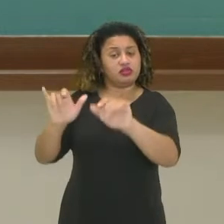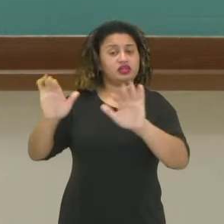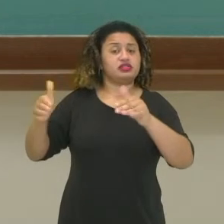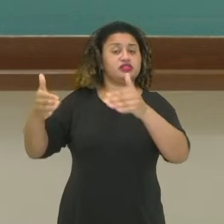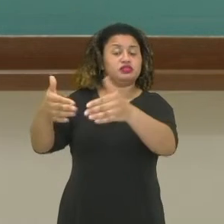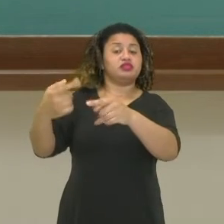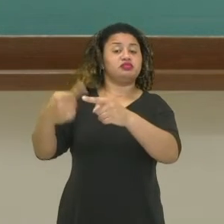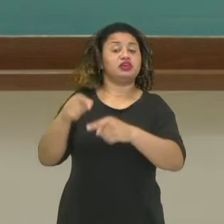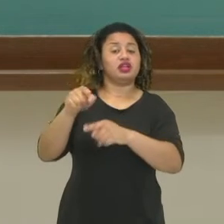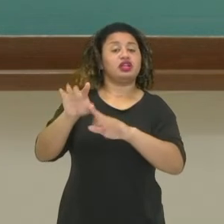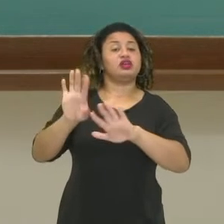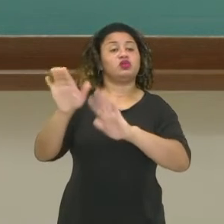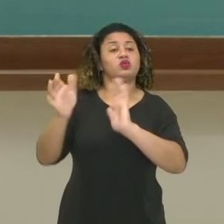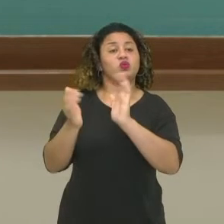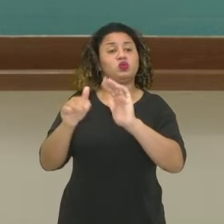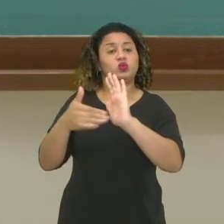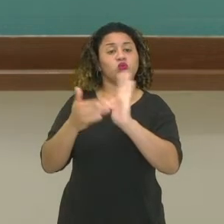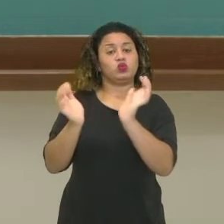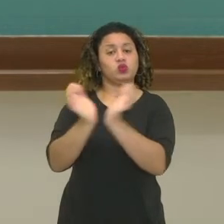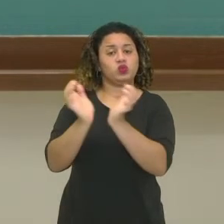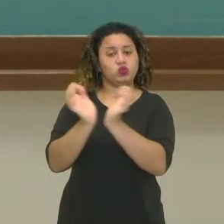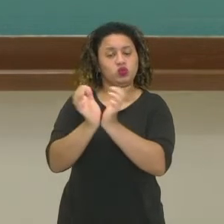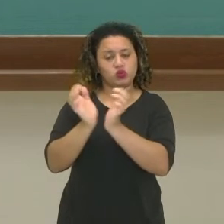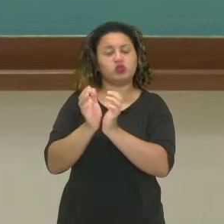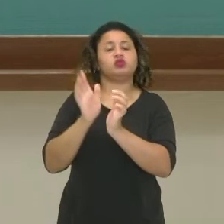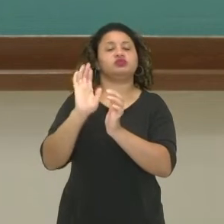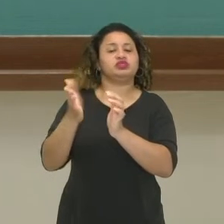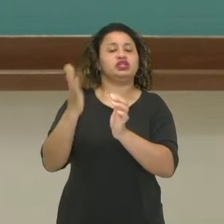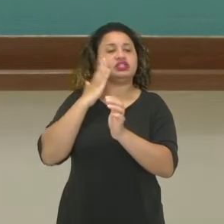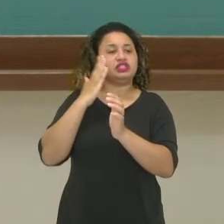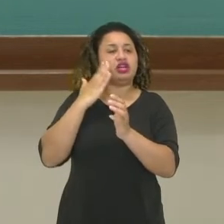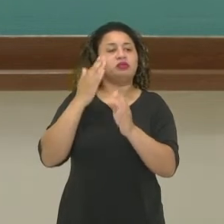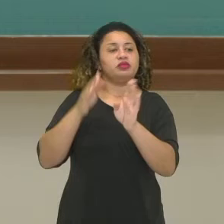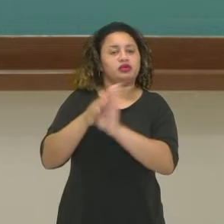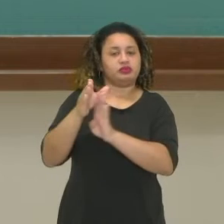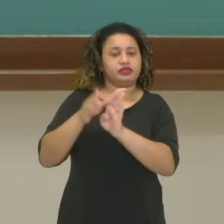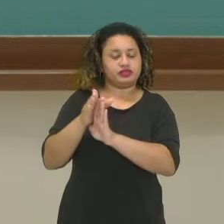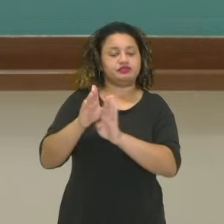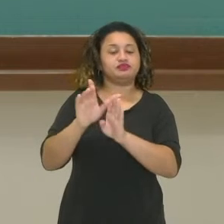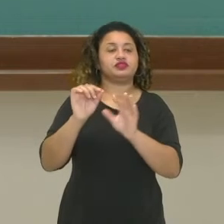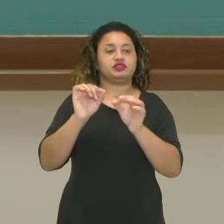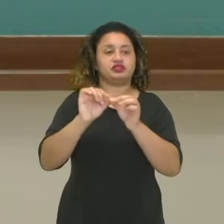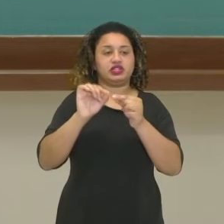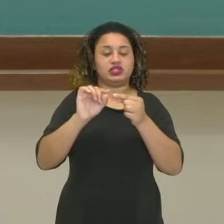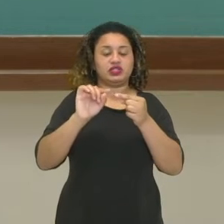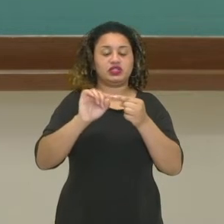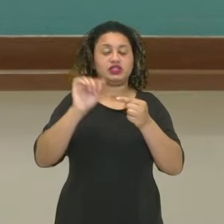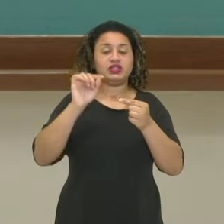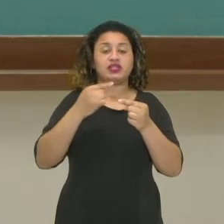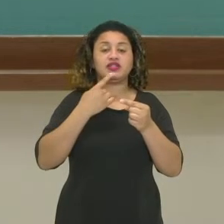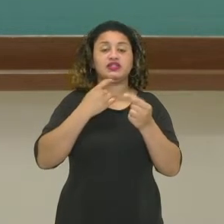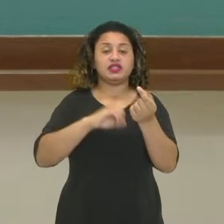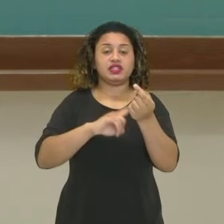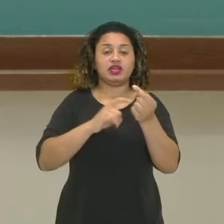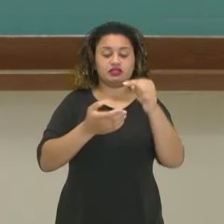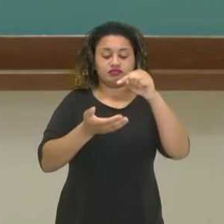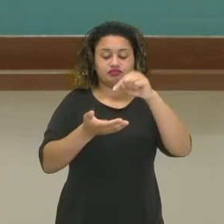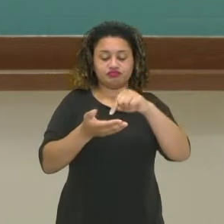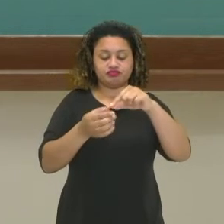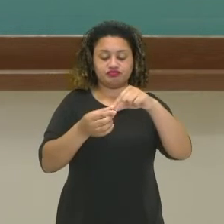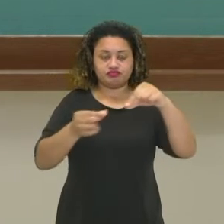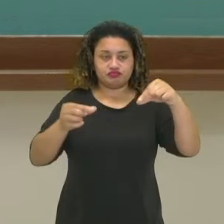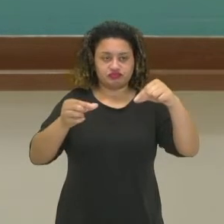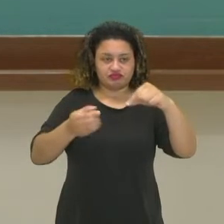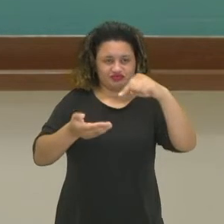lá vai ter toda uma equipe preparada, né, para te orientar. O que você faz? Você tira uma gota do sangue, vai colocar nessa